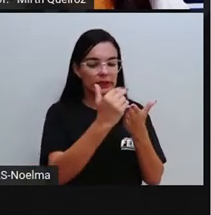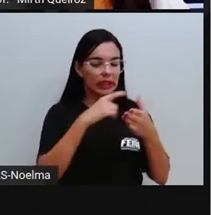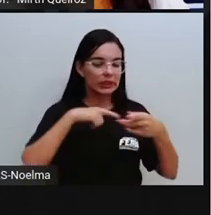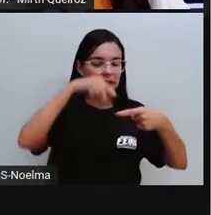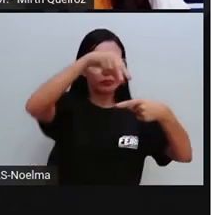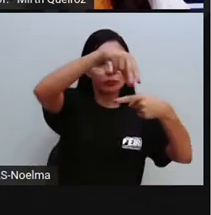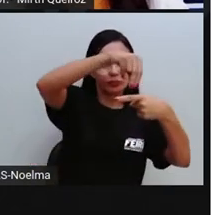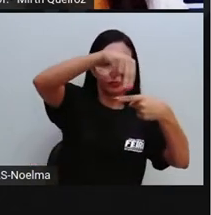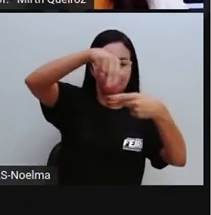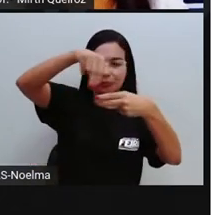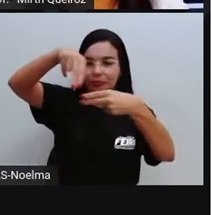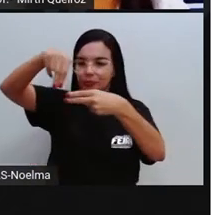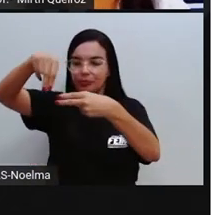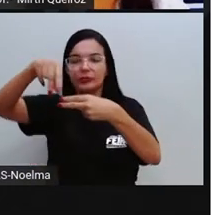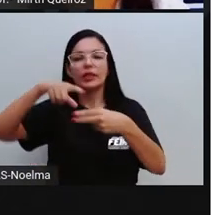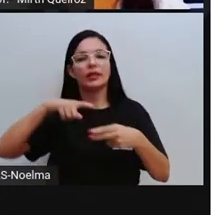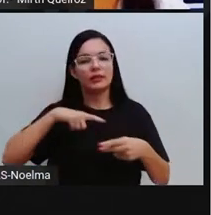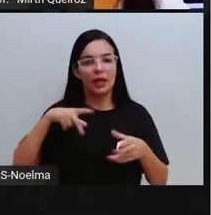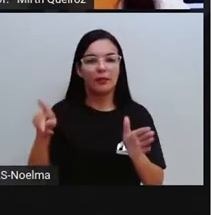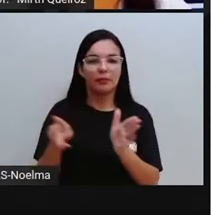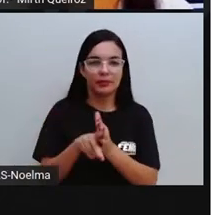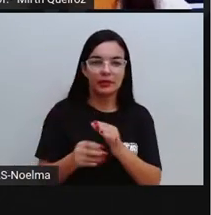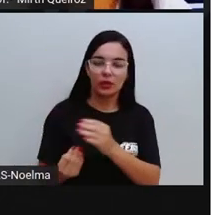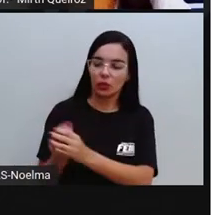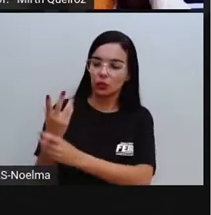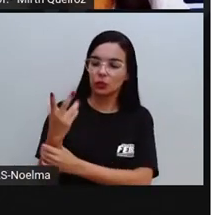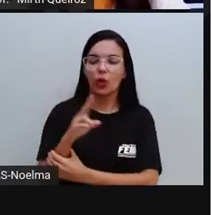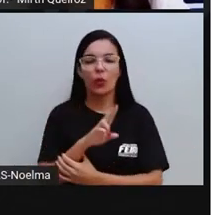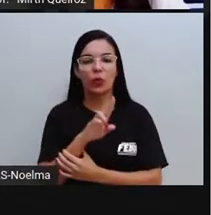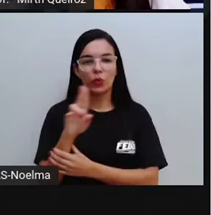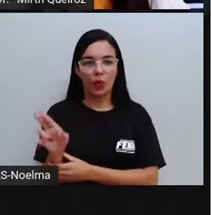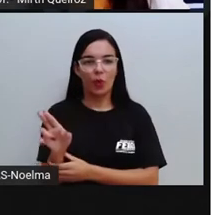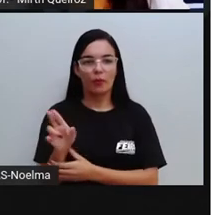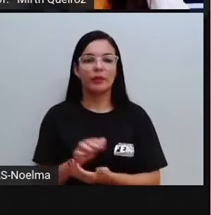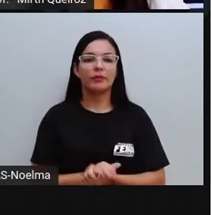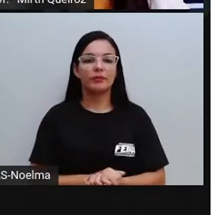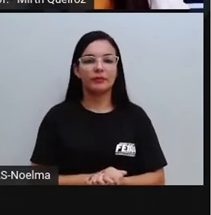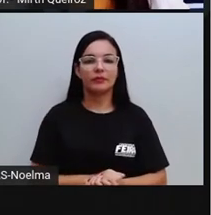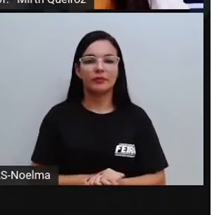ou cordas, né? Daí o nome literatura de cordel.